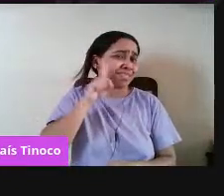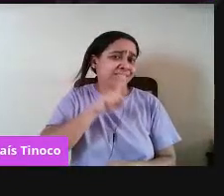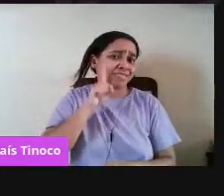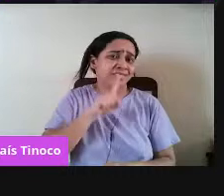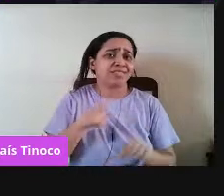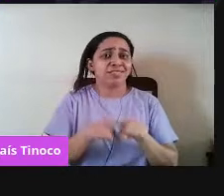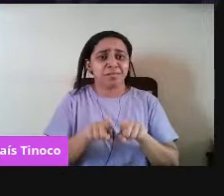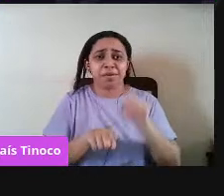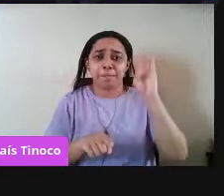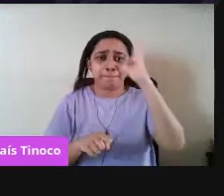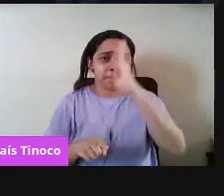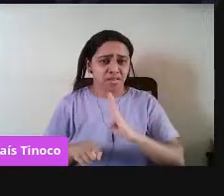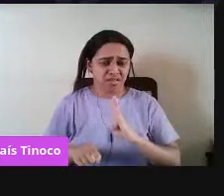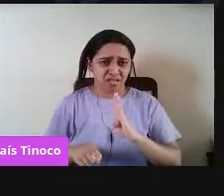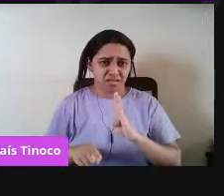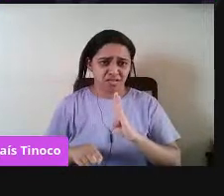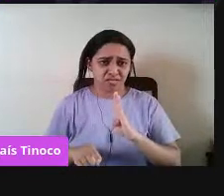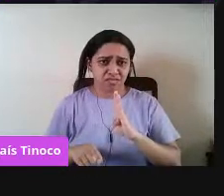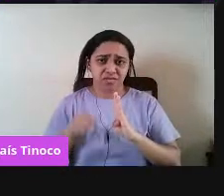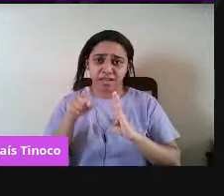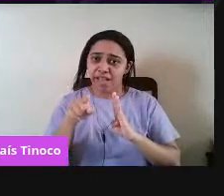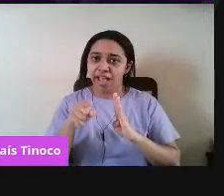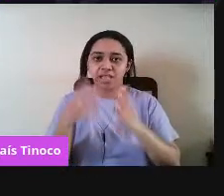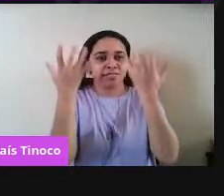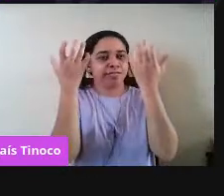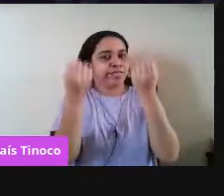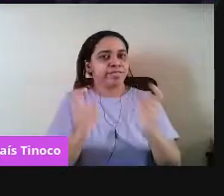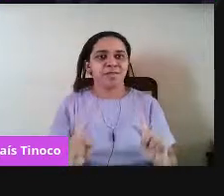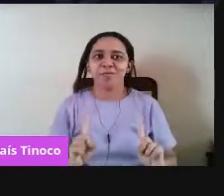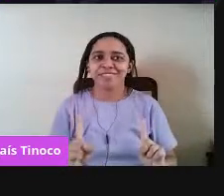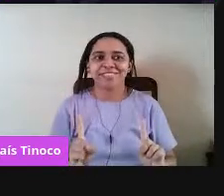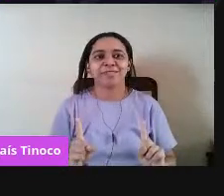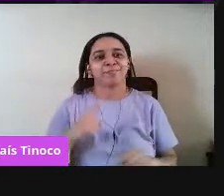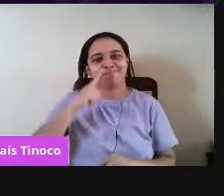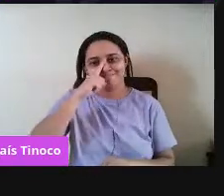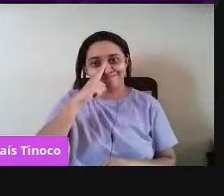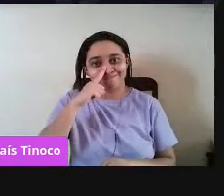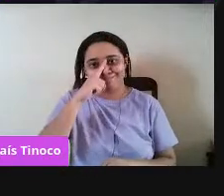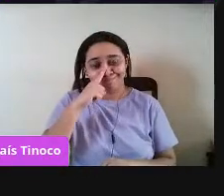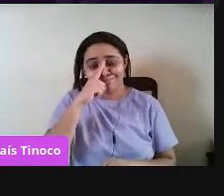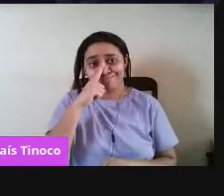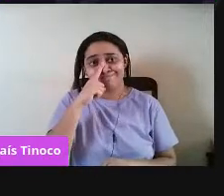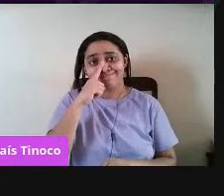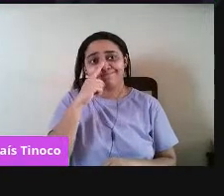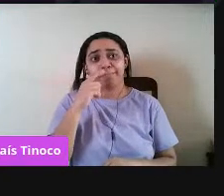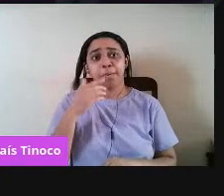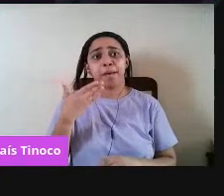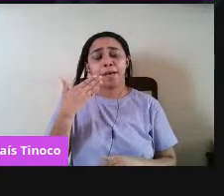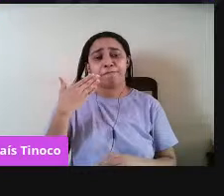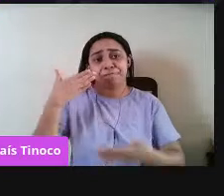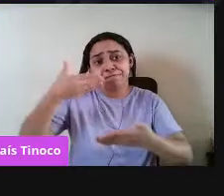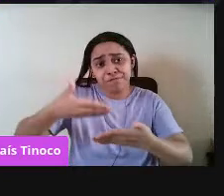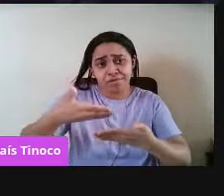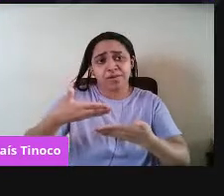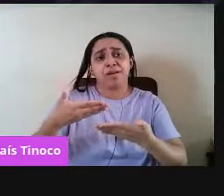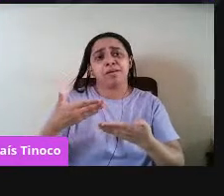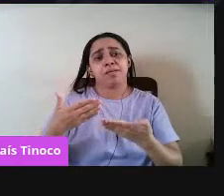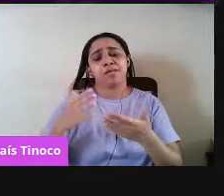os países em que há a negação dos perigos em face da epidemia. Então, nós temos